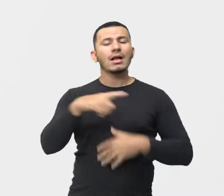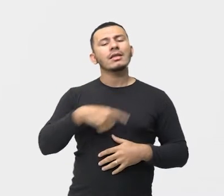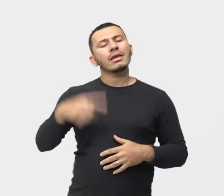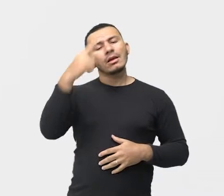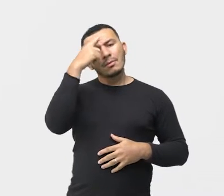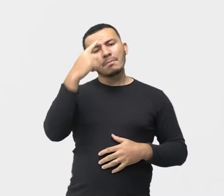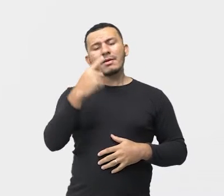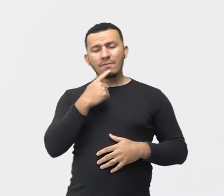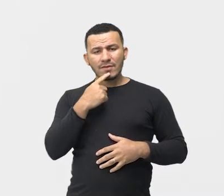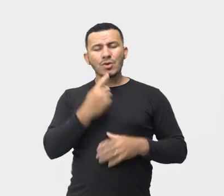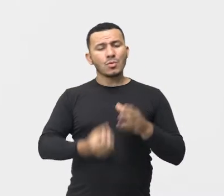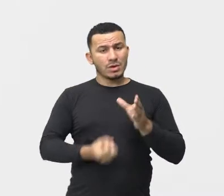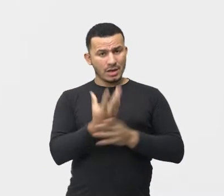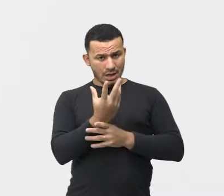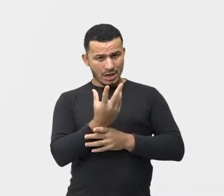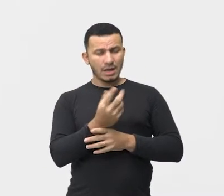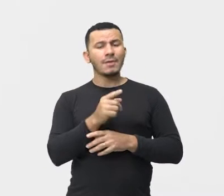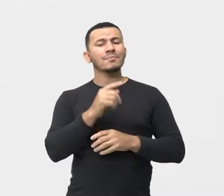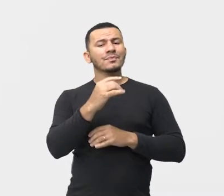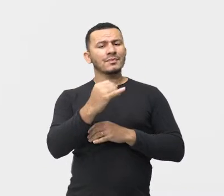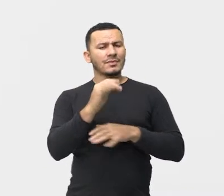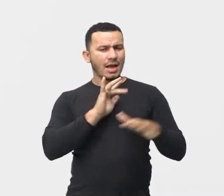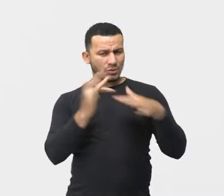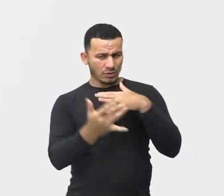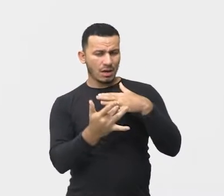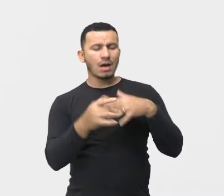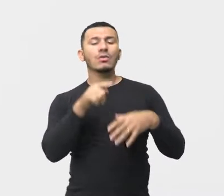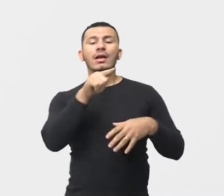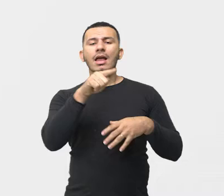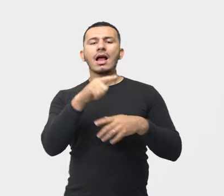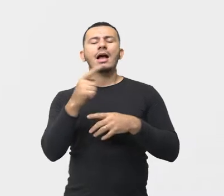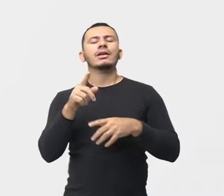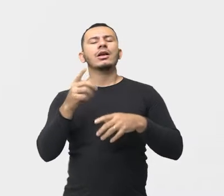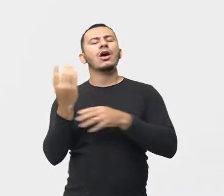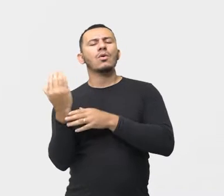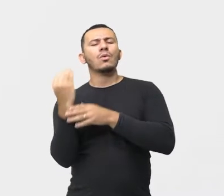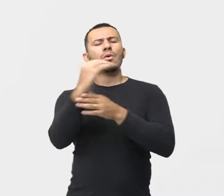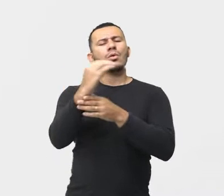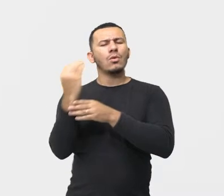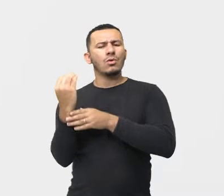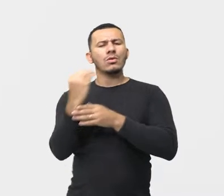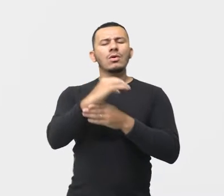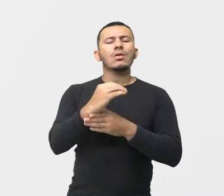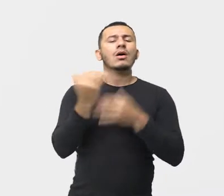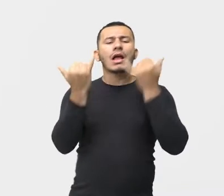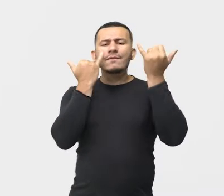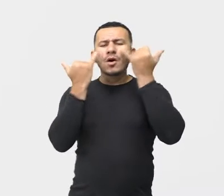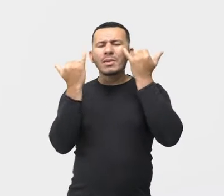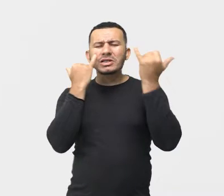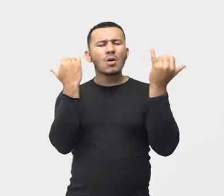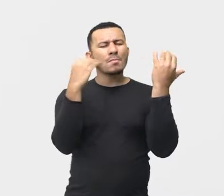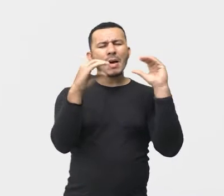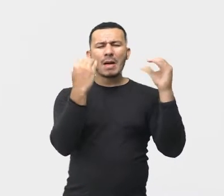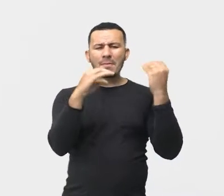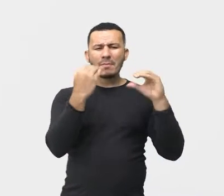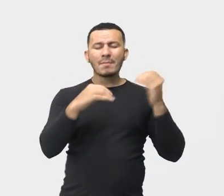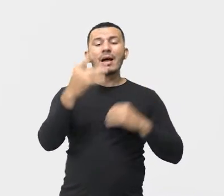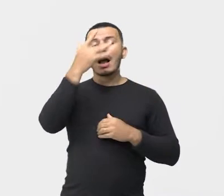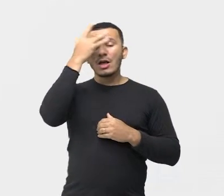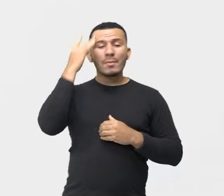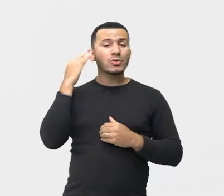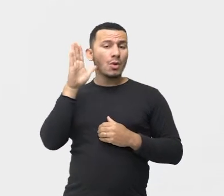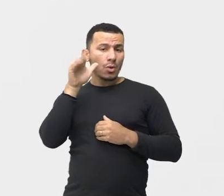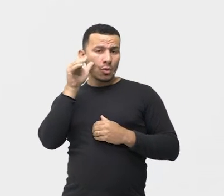um perfil na rede social e esse perfil serve para dar engajamento e para trazer mais pessoas para dentro do